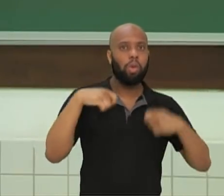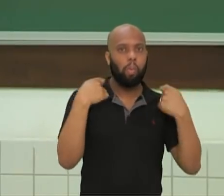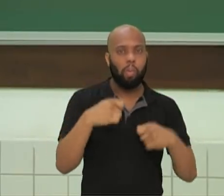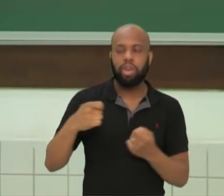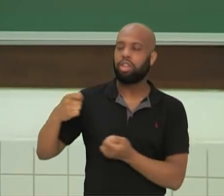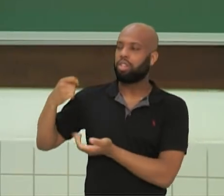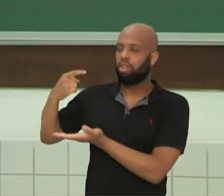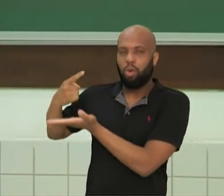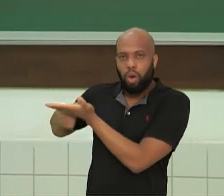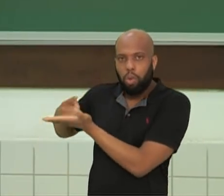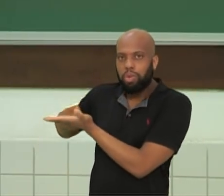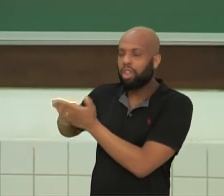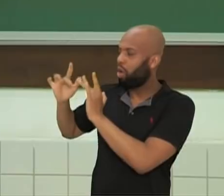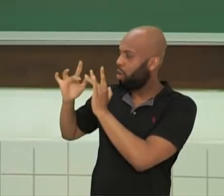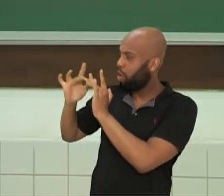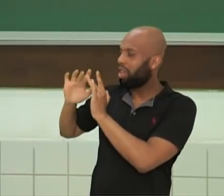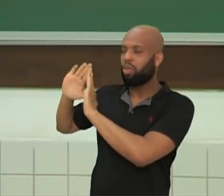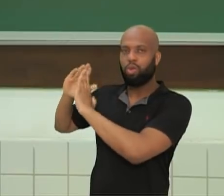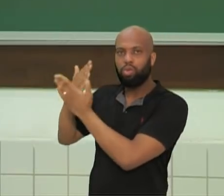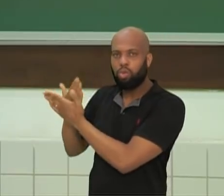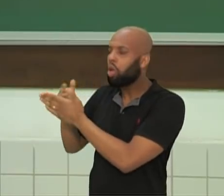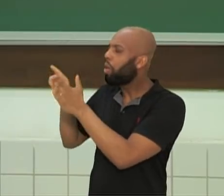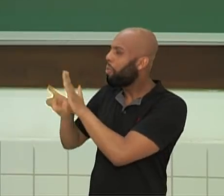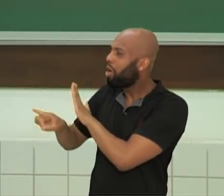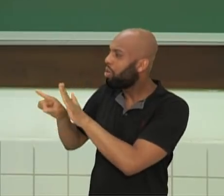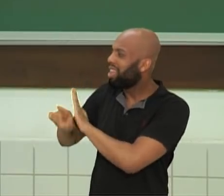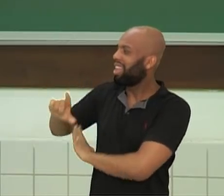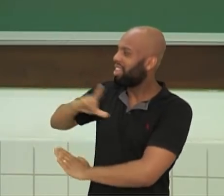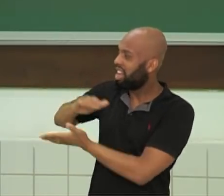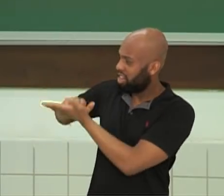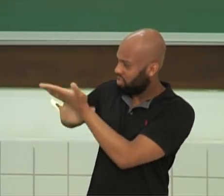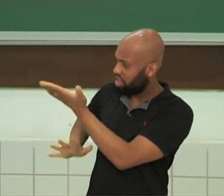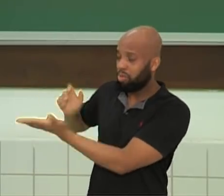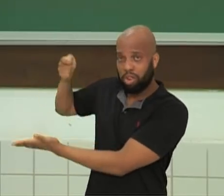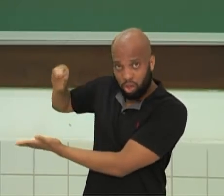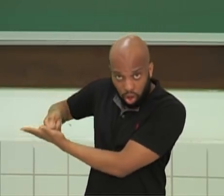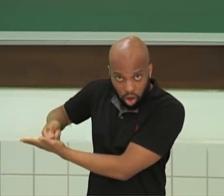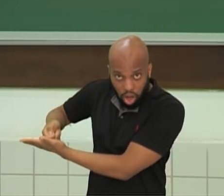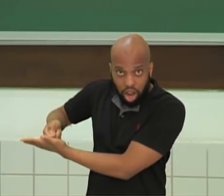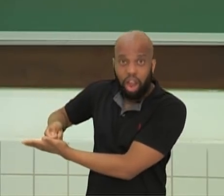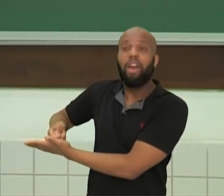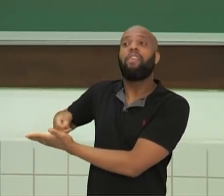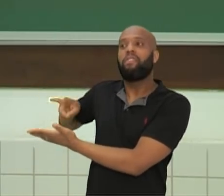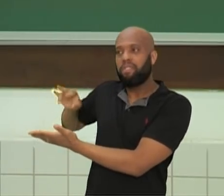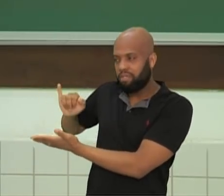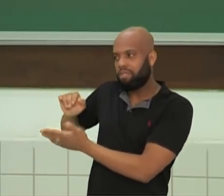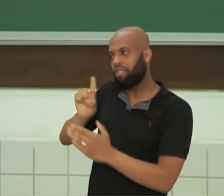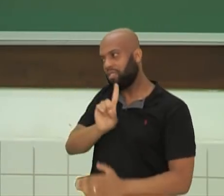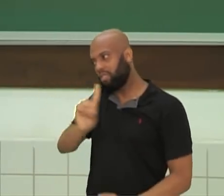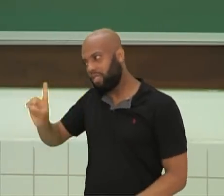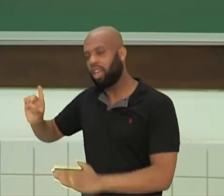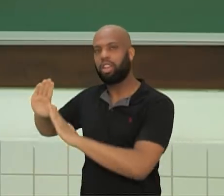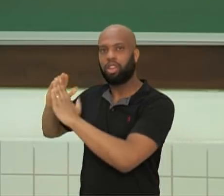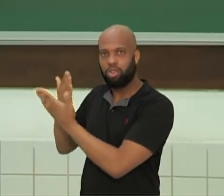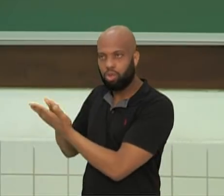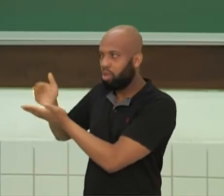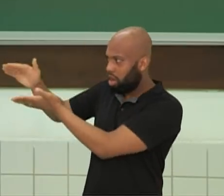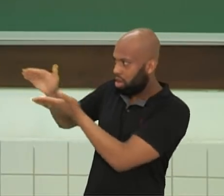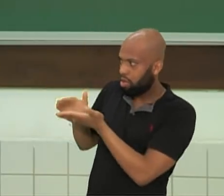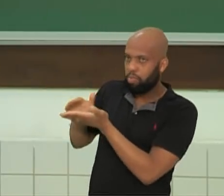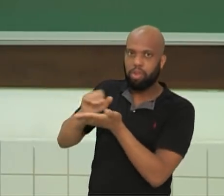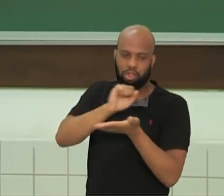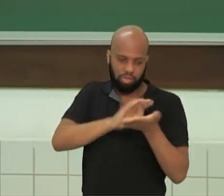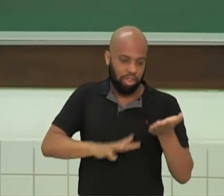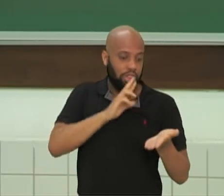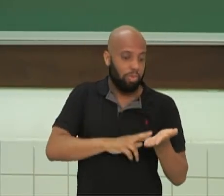pela televisão, procurem a escola e lá retirarão as atividades. Vamos então iniciar nossa